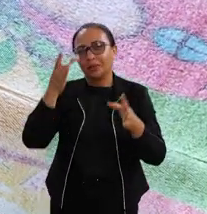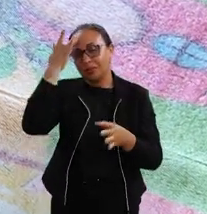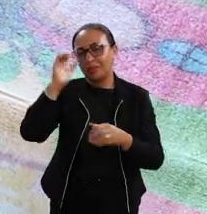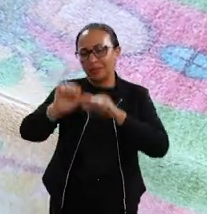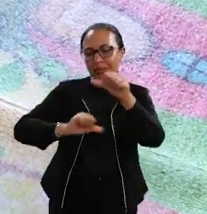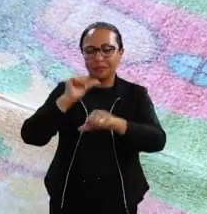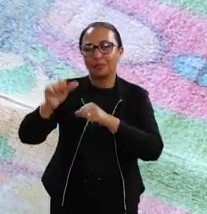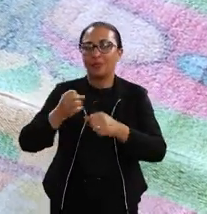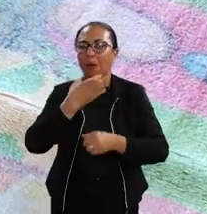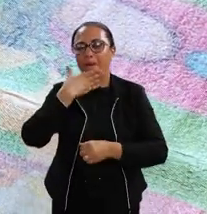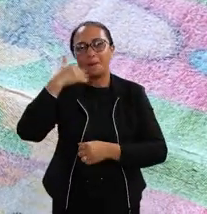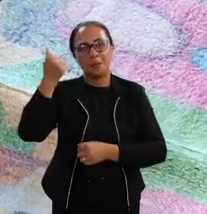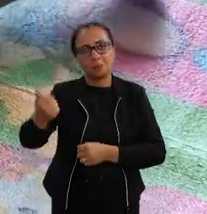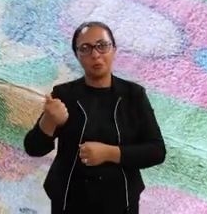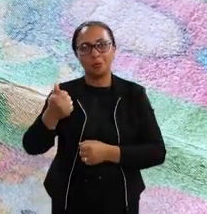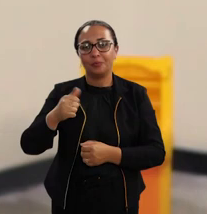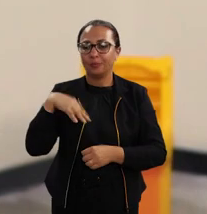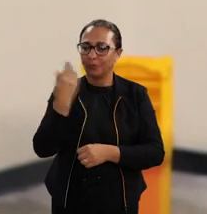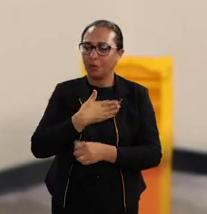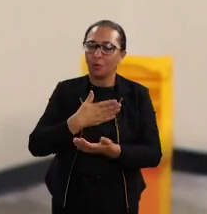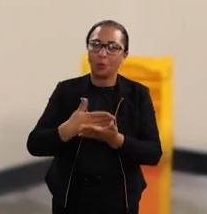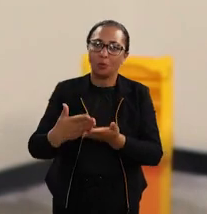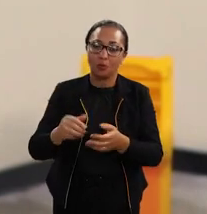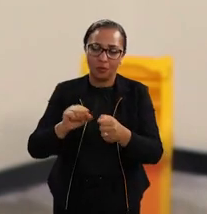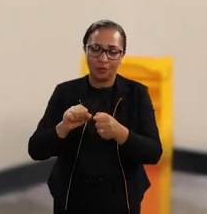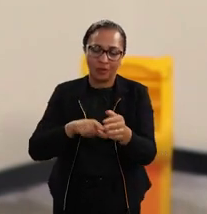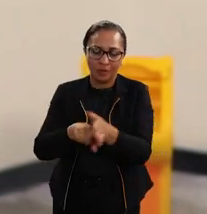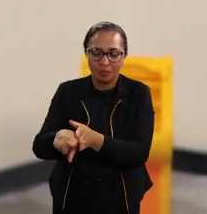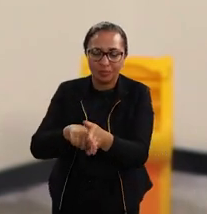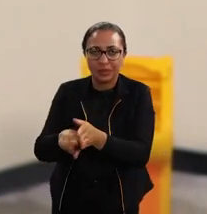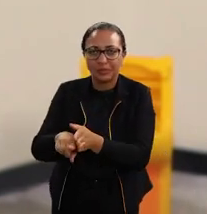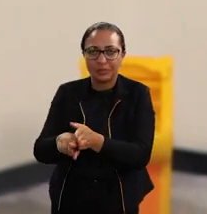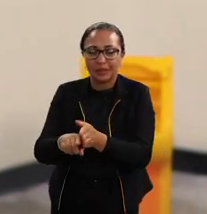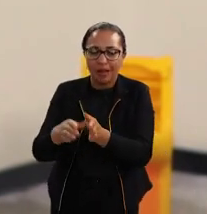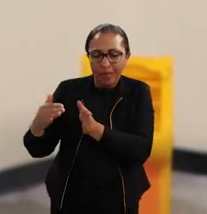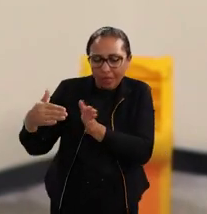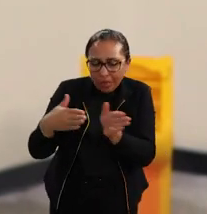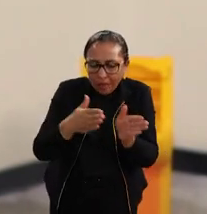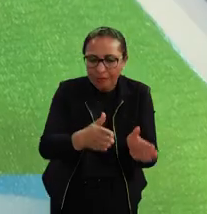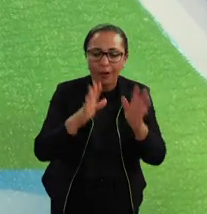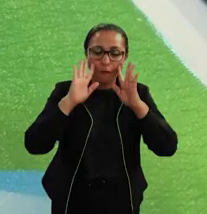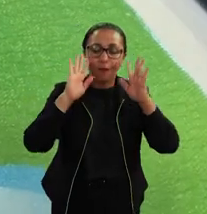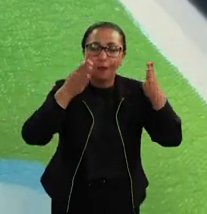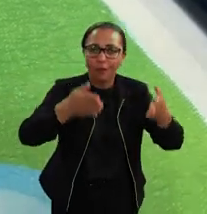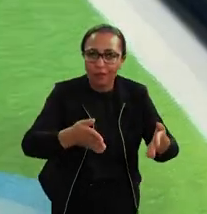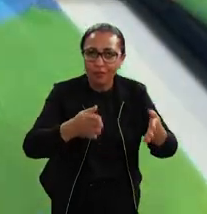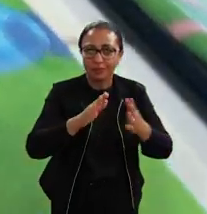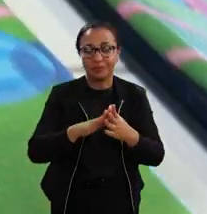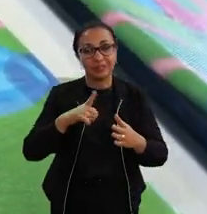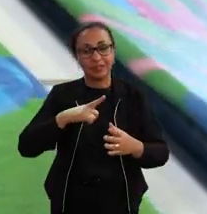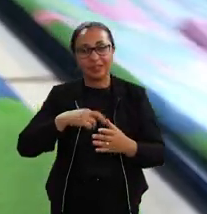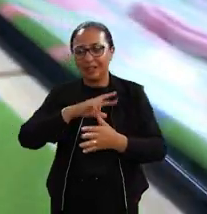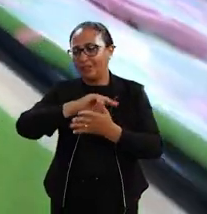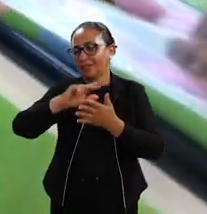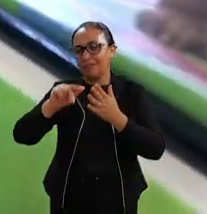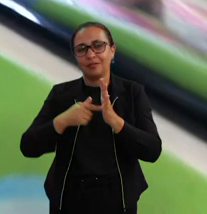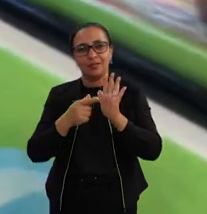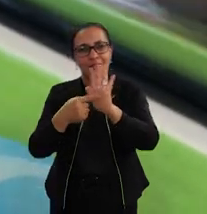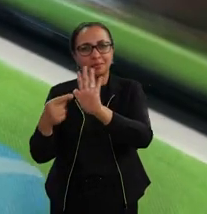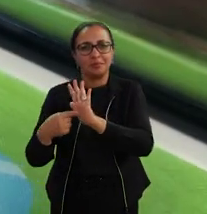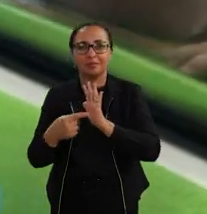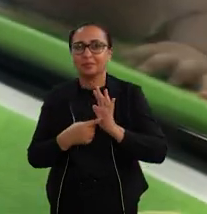desenvolver bem, né? E aí a gente começou a pesquisar nessa área. Existem várias evidências,